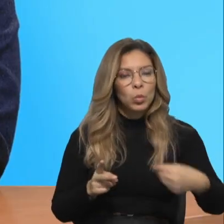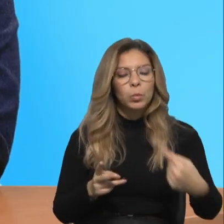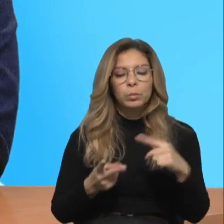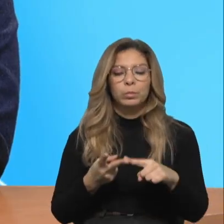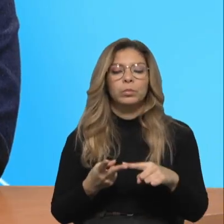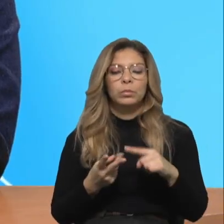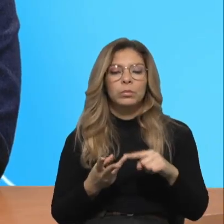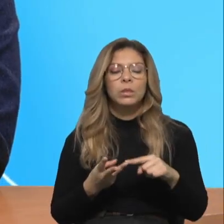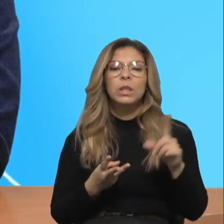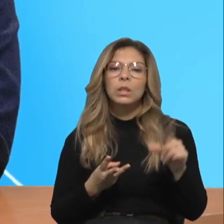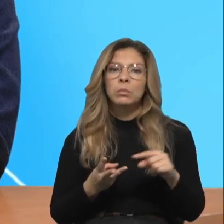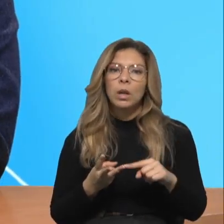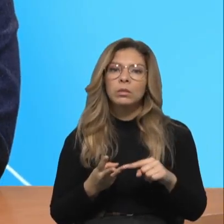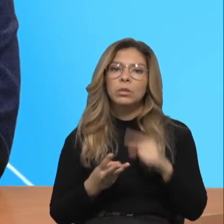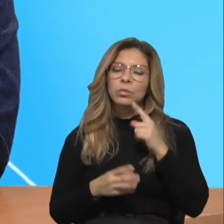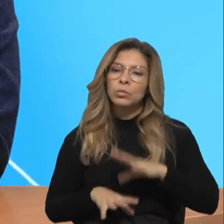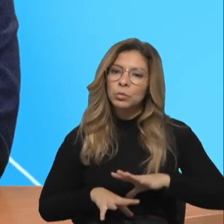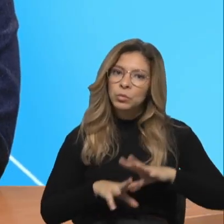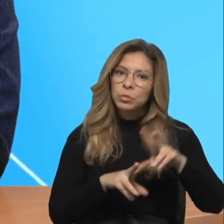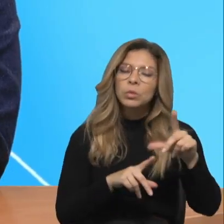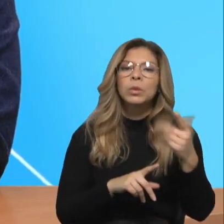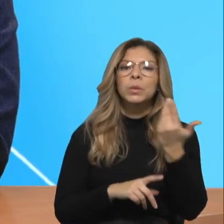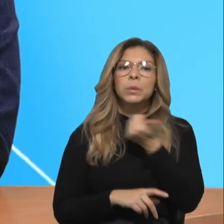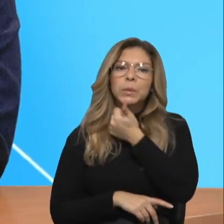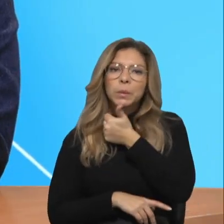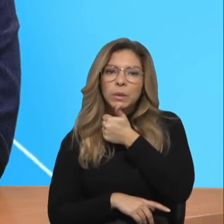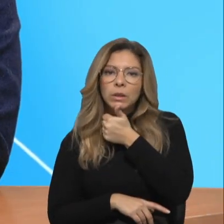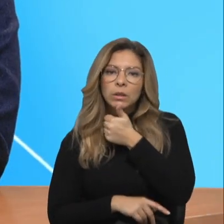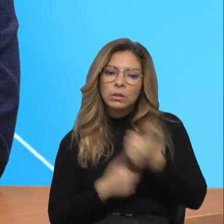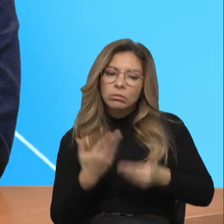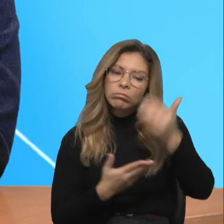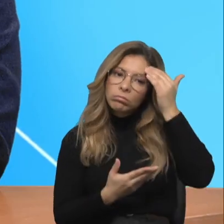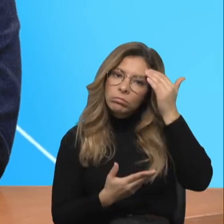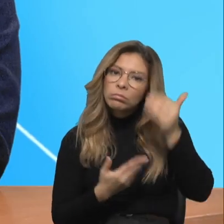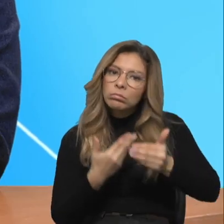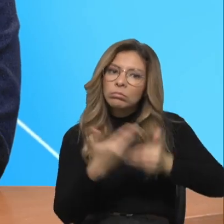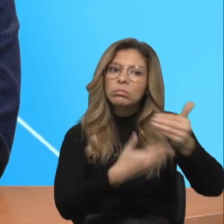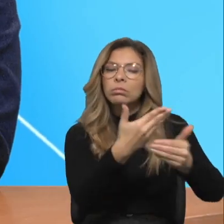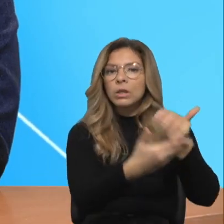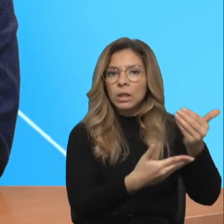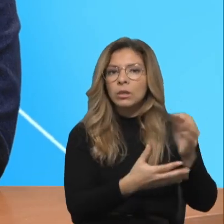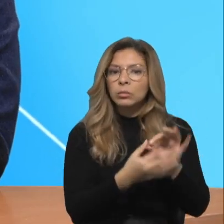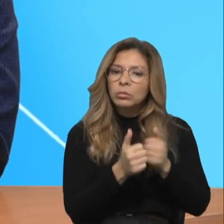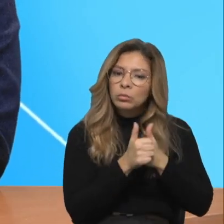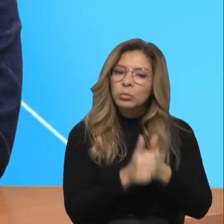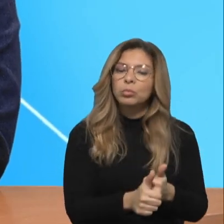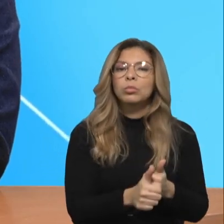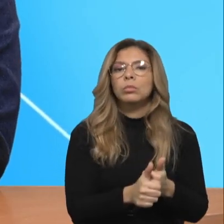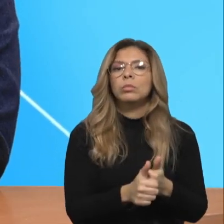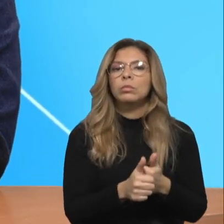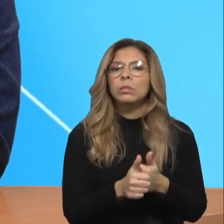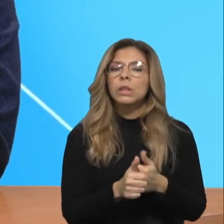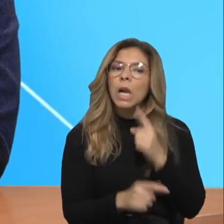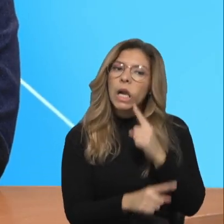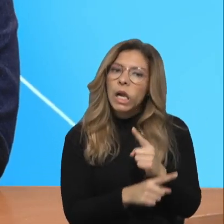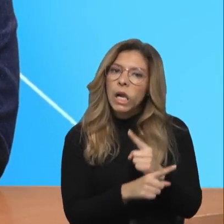a haver crescimento de linhas de pensamento, linhas ideológicas que vão deixando de lado a questão